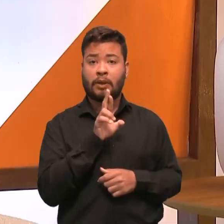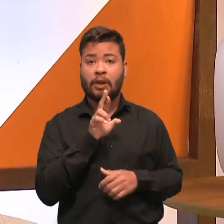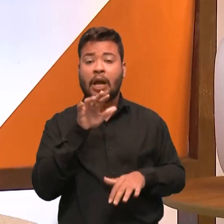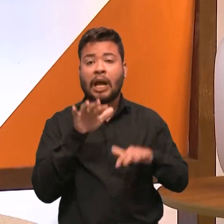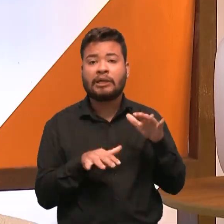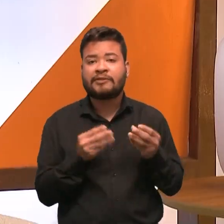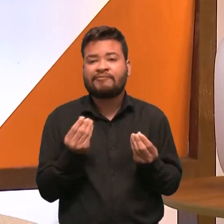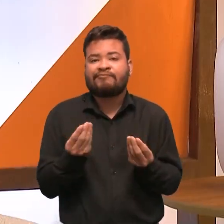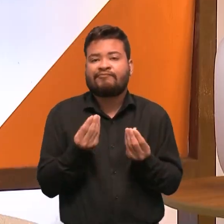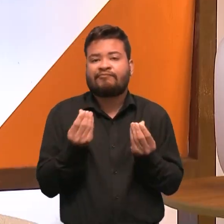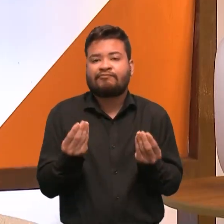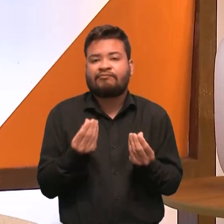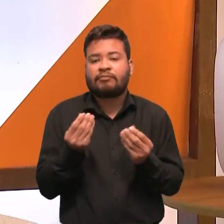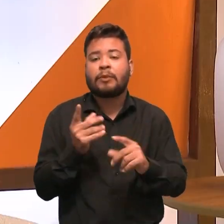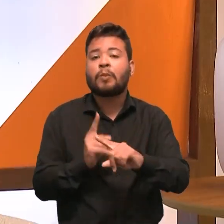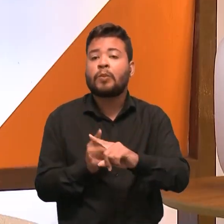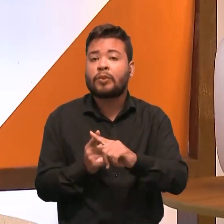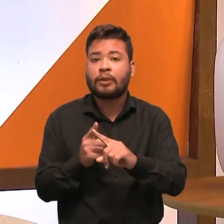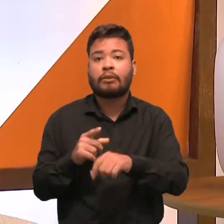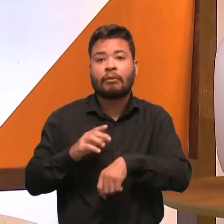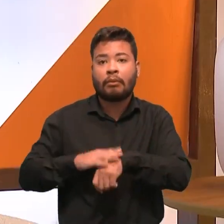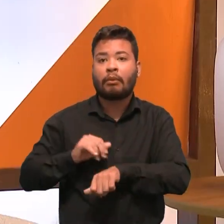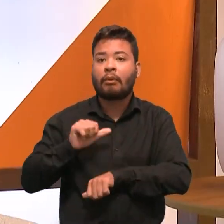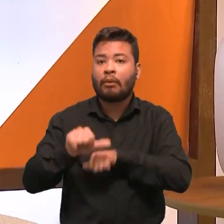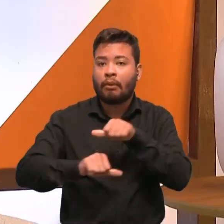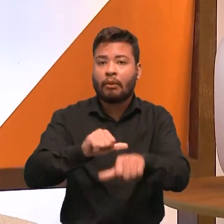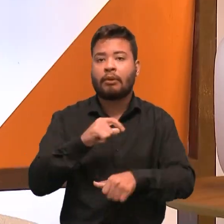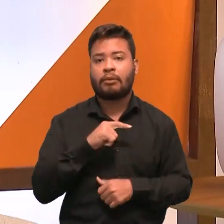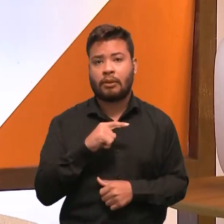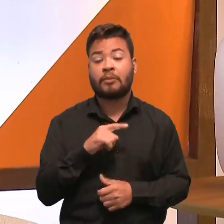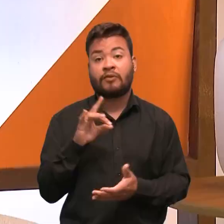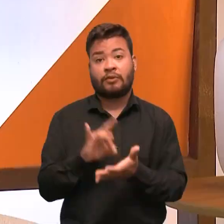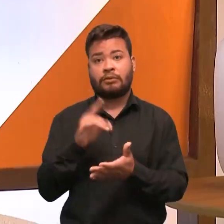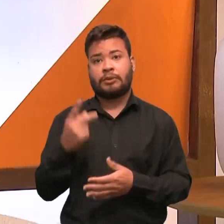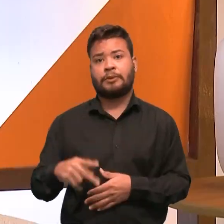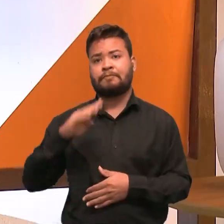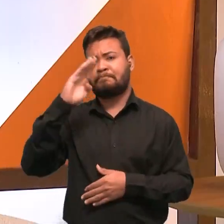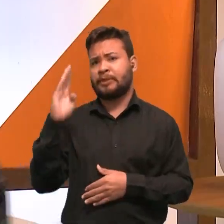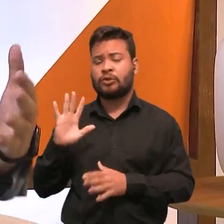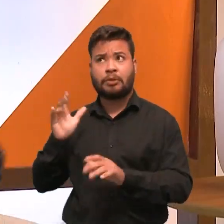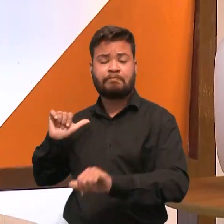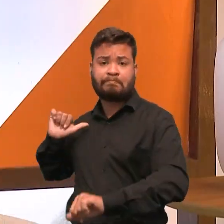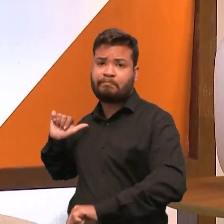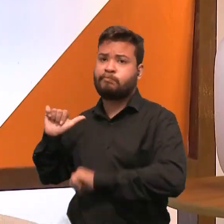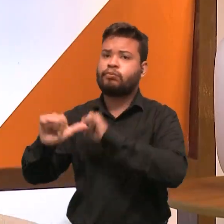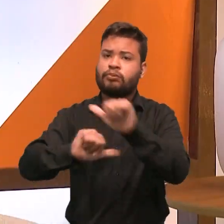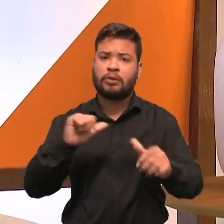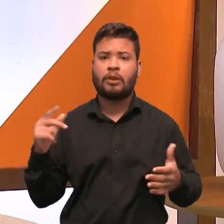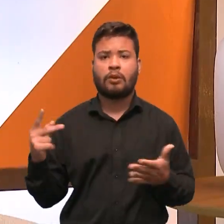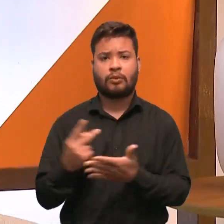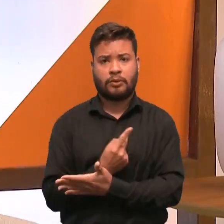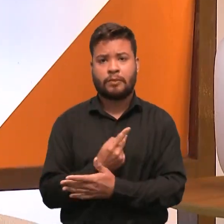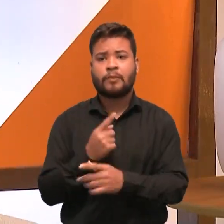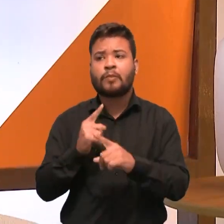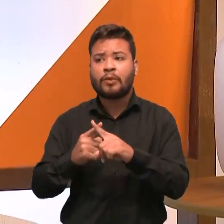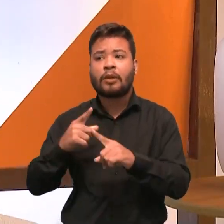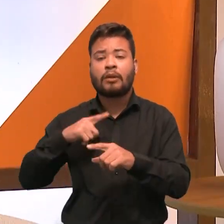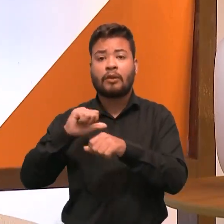tanto valor assim, porque as coisas mudam. E mudaram radicalmente no Brasil de lá para cá, né? Nós tivemos uma pandemia no meio disso,